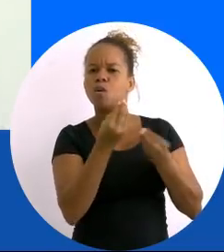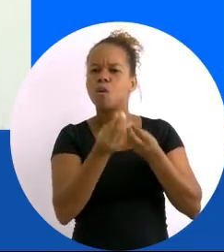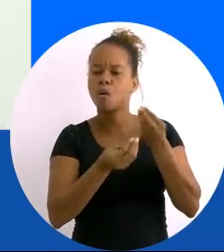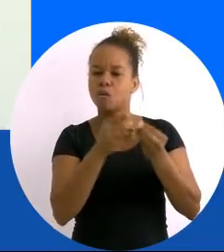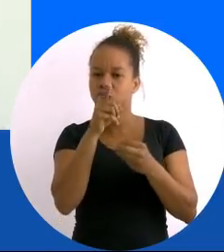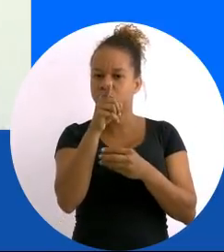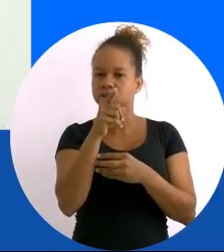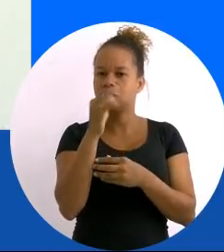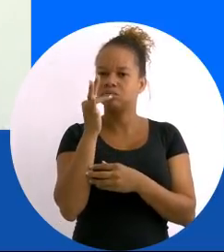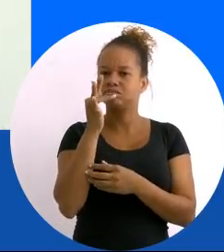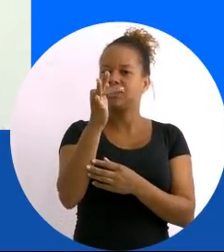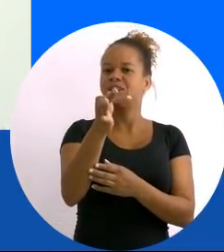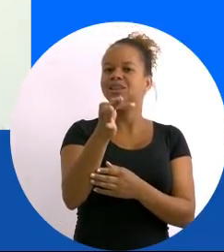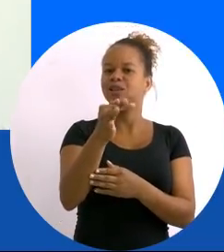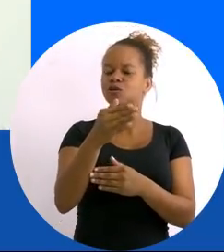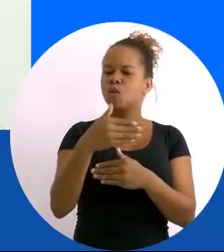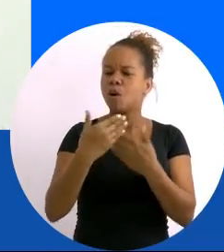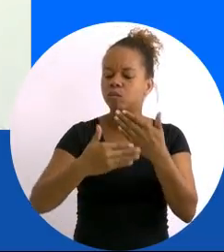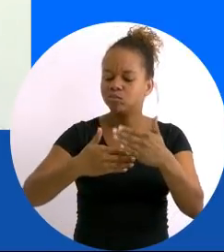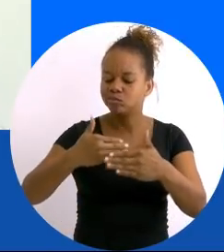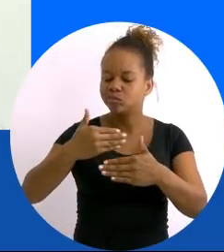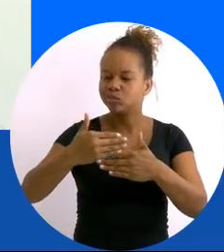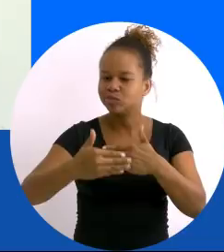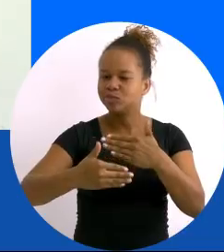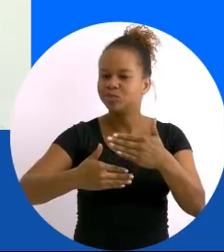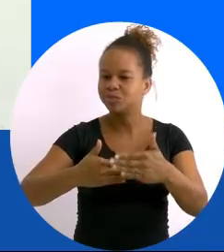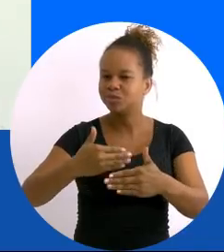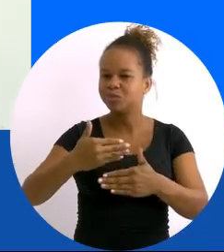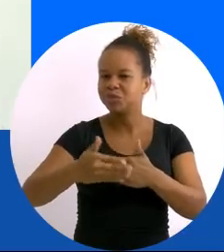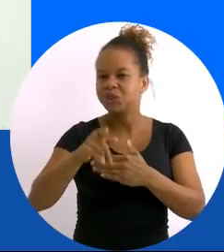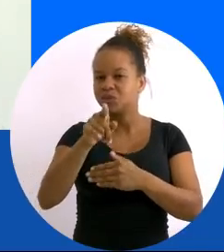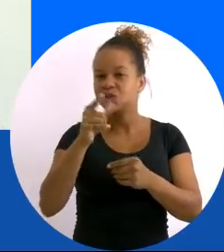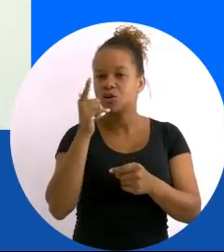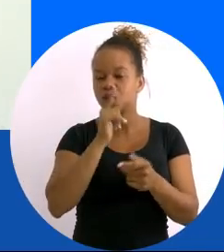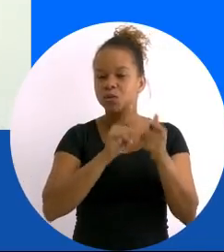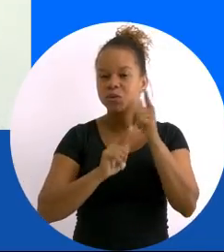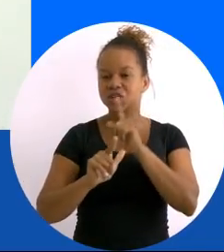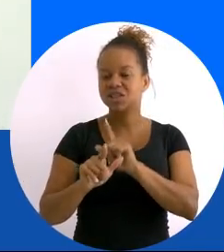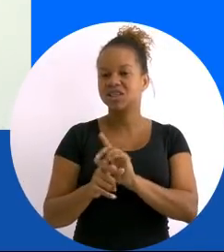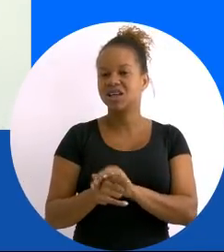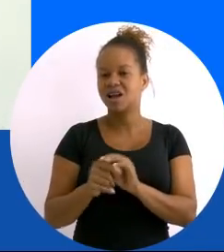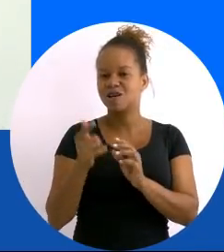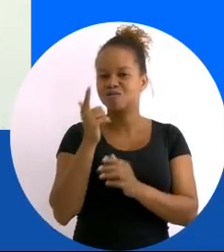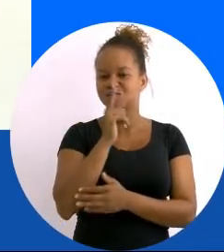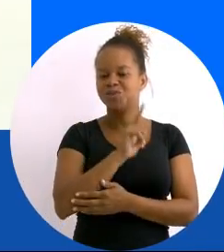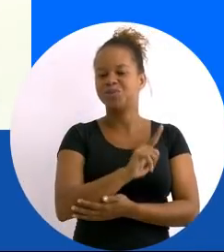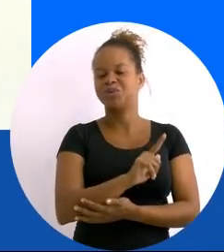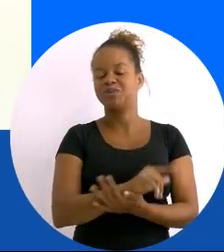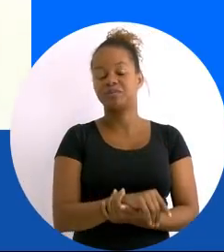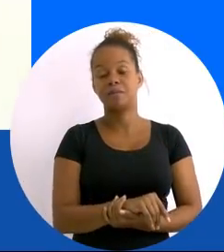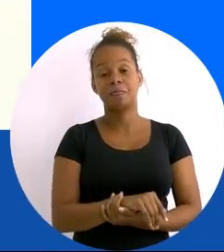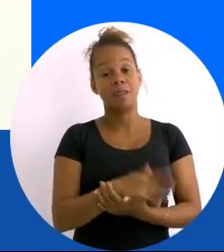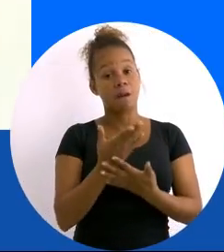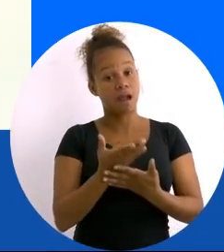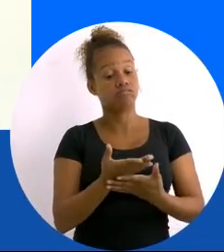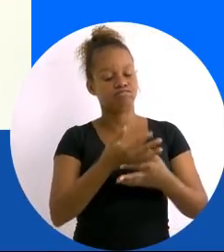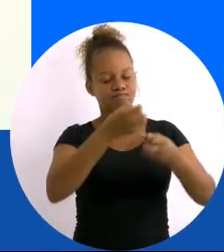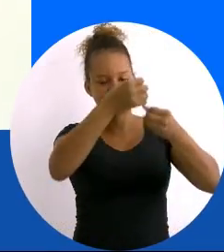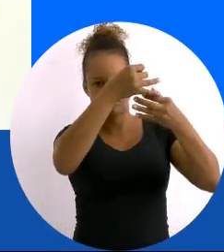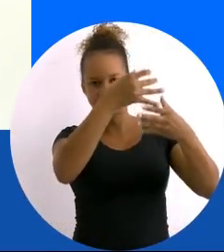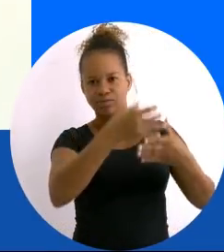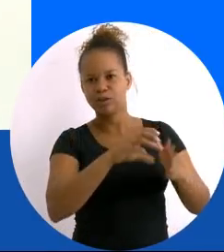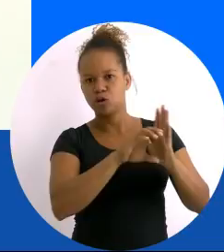você pretende, qual é o passo a passo para que você consiga conquistá-los. Esta é uma